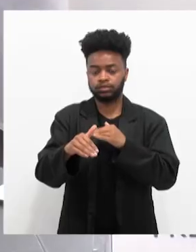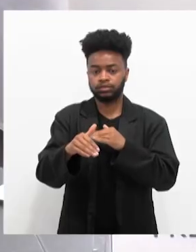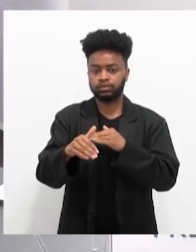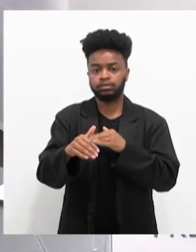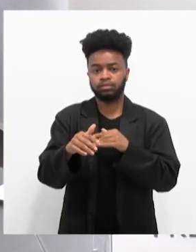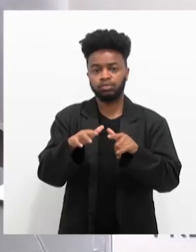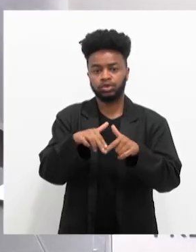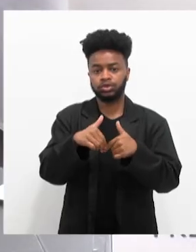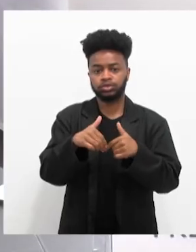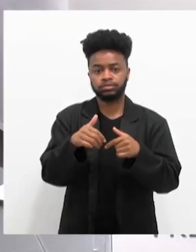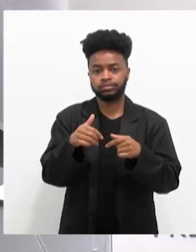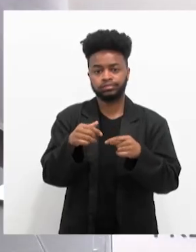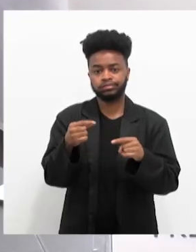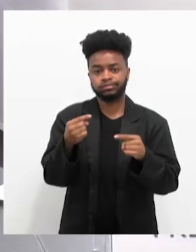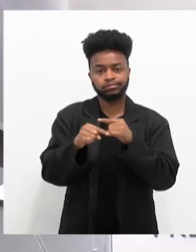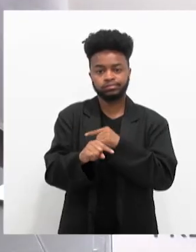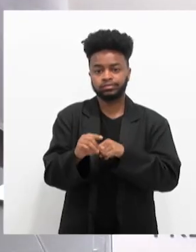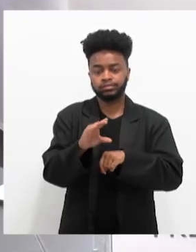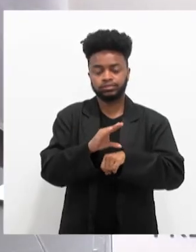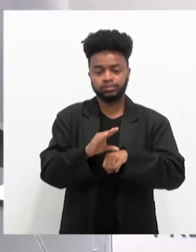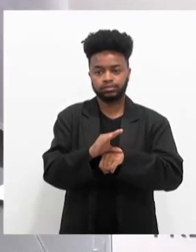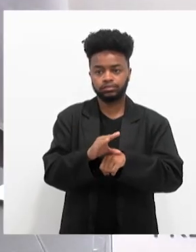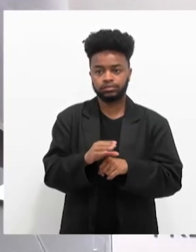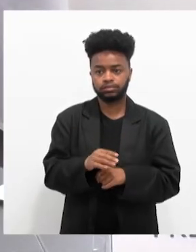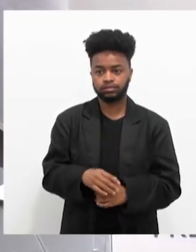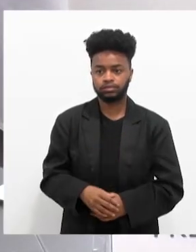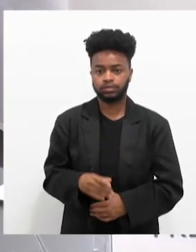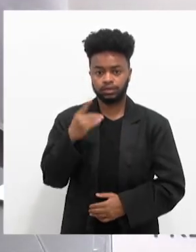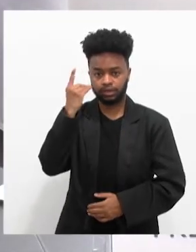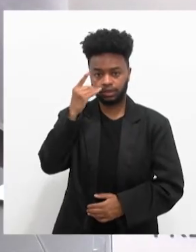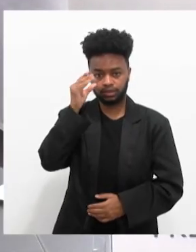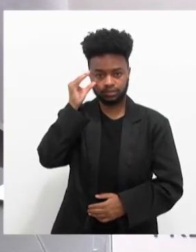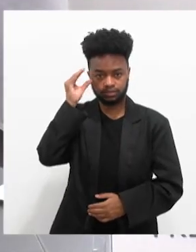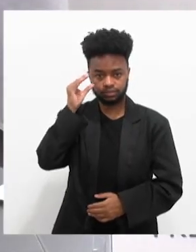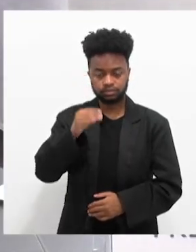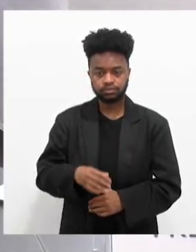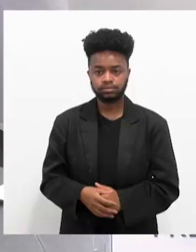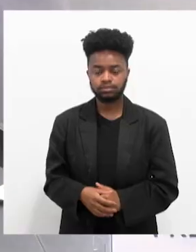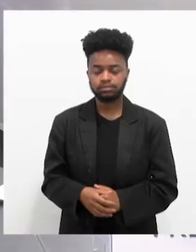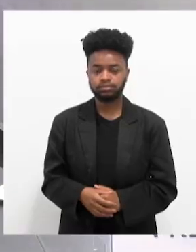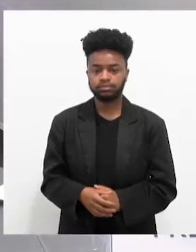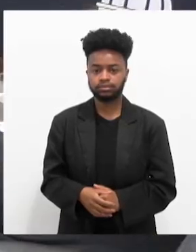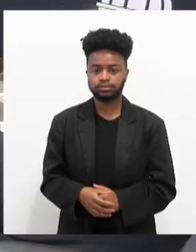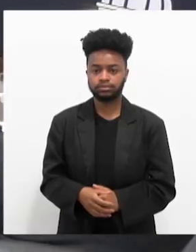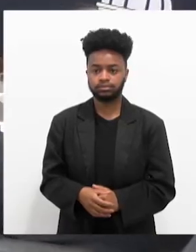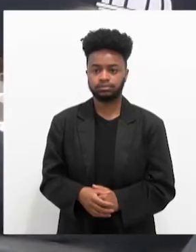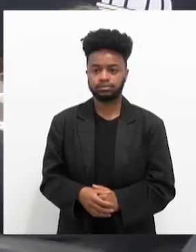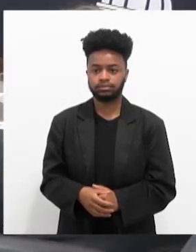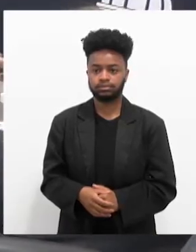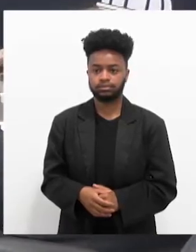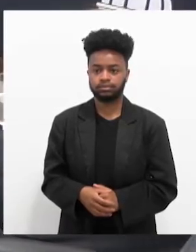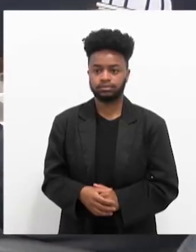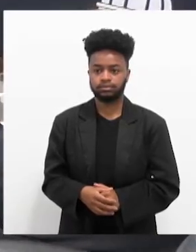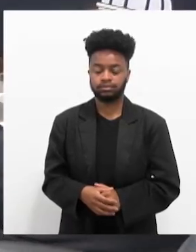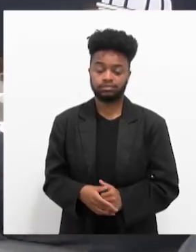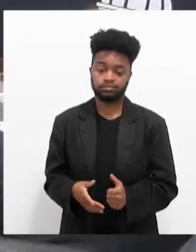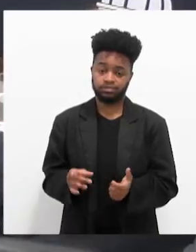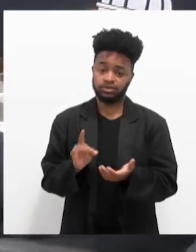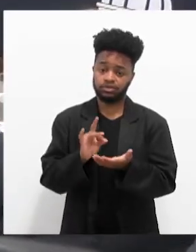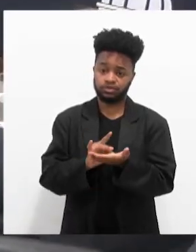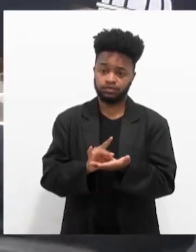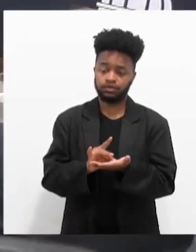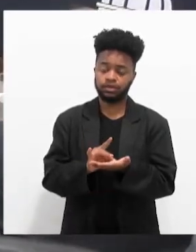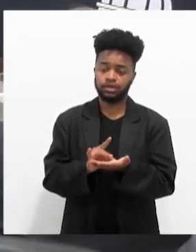inconstitucionalidade. Alguém mais para discutir? Deputada Célia. Na realidade, também, quando de imediato a